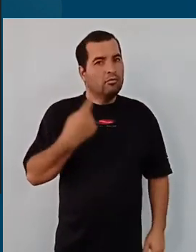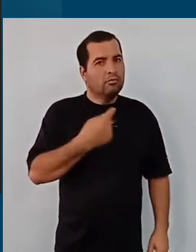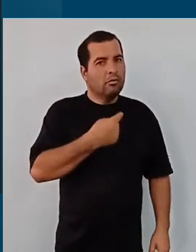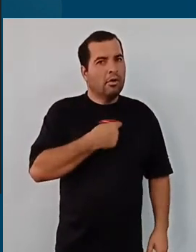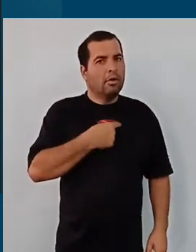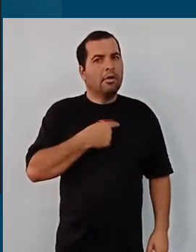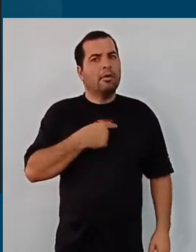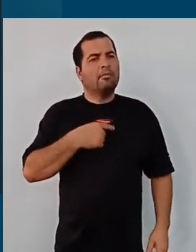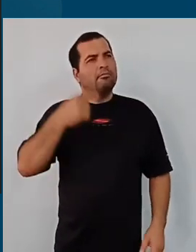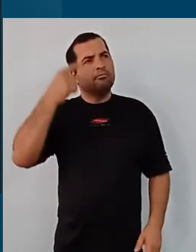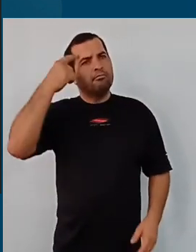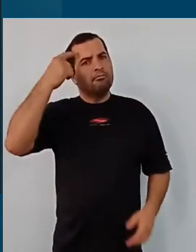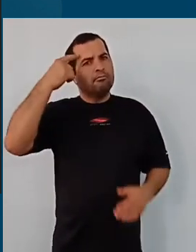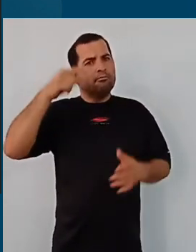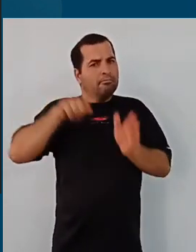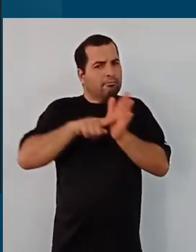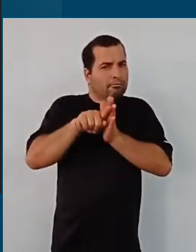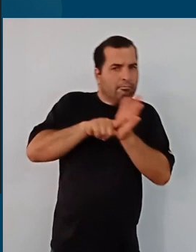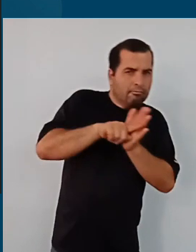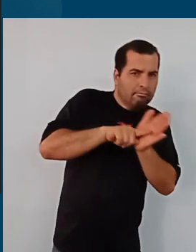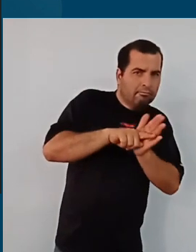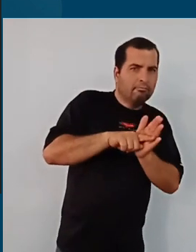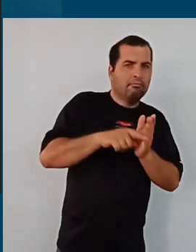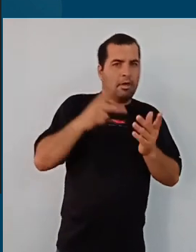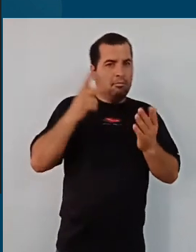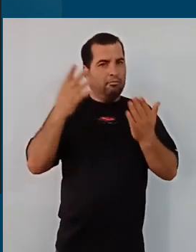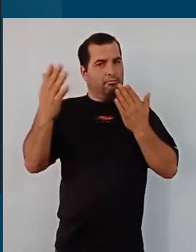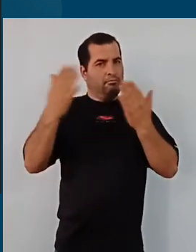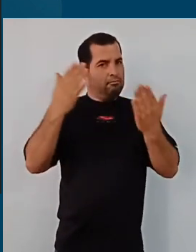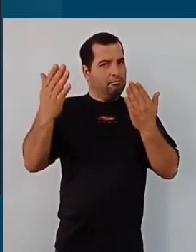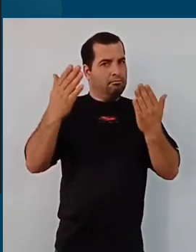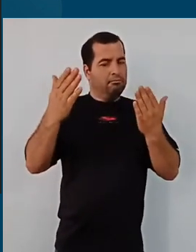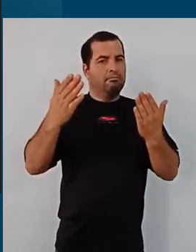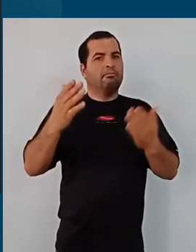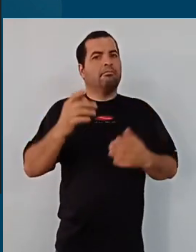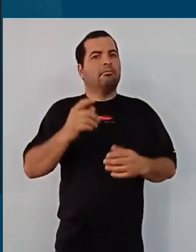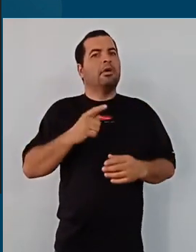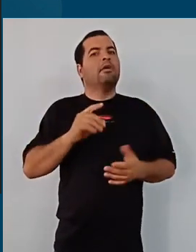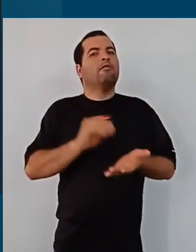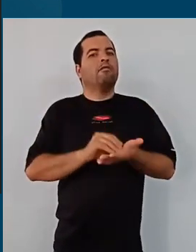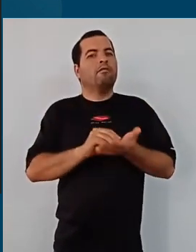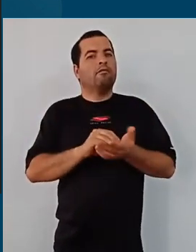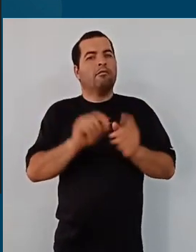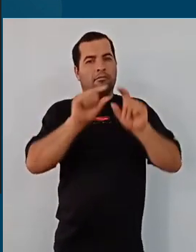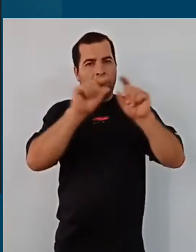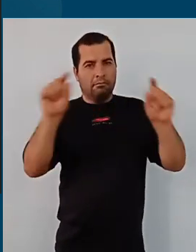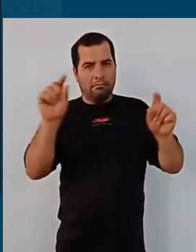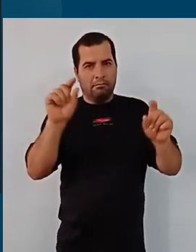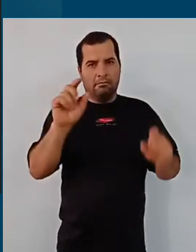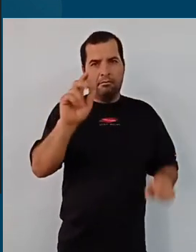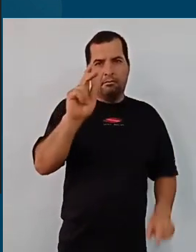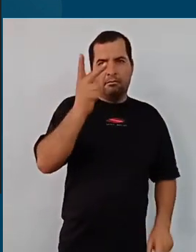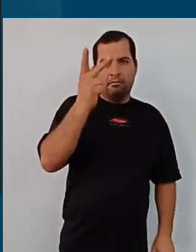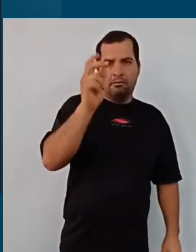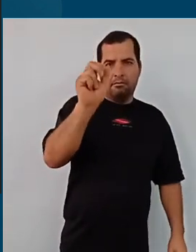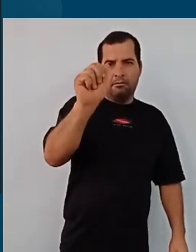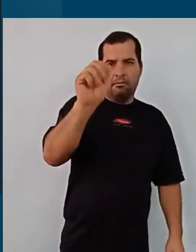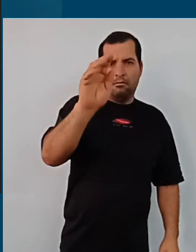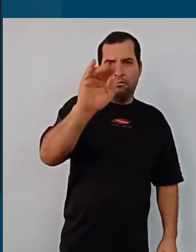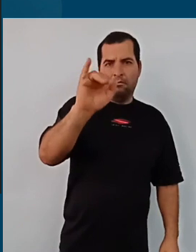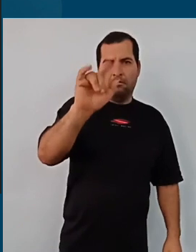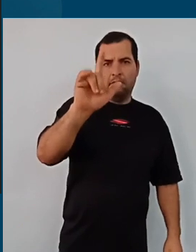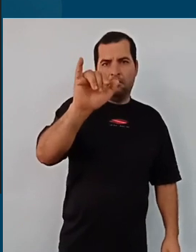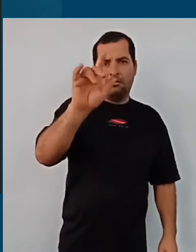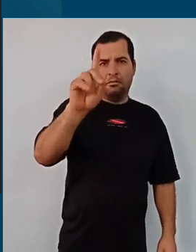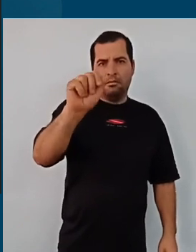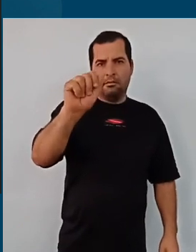para a neurociência, para a psicologia cognitiva, a gente não encontra o termo habilidades e competências. A gente encontra